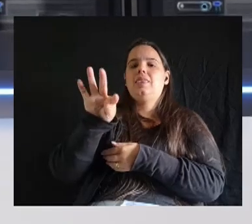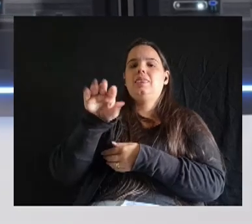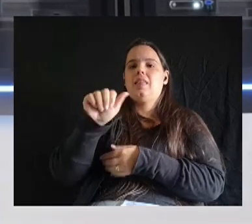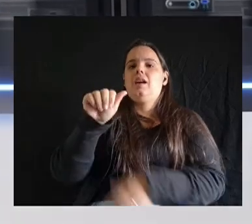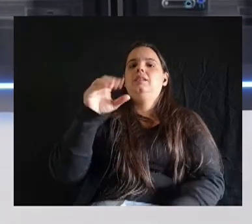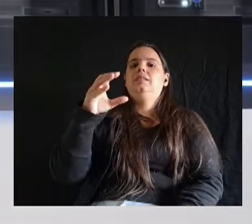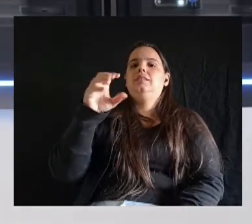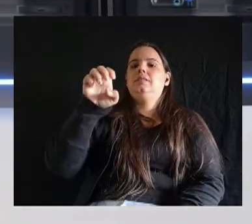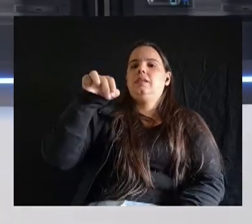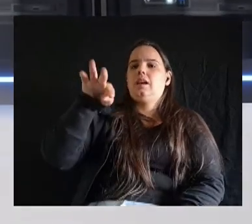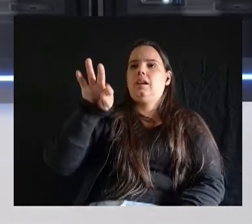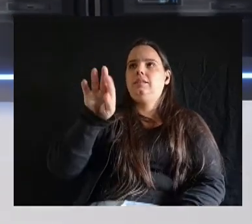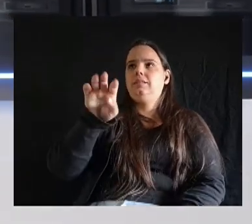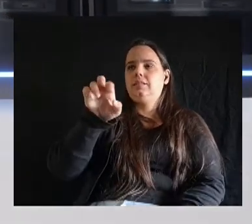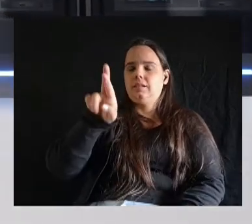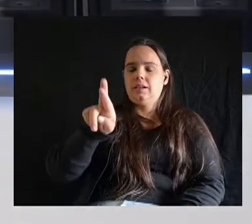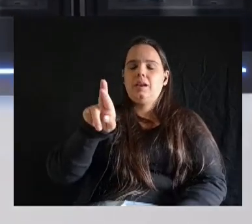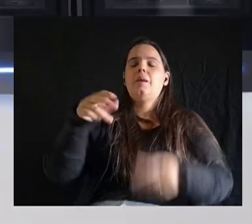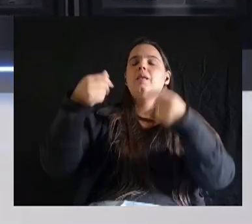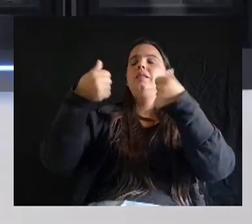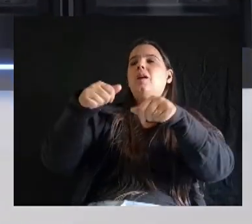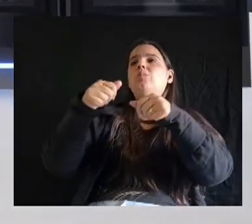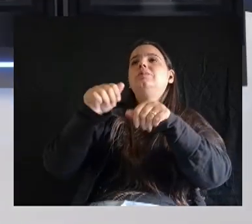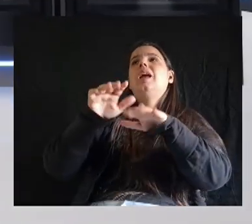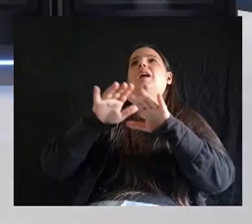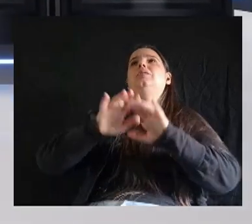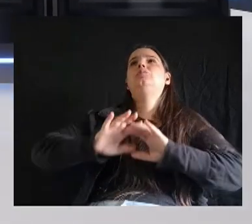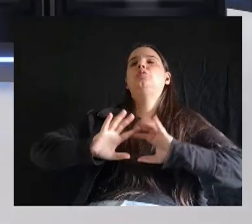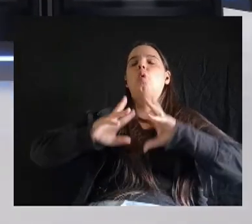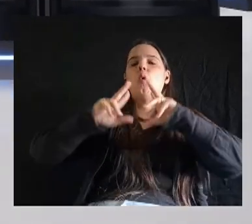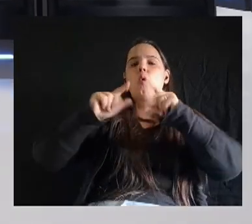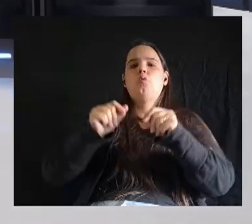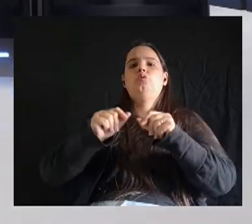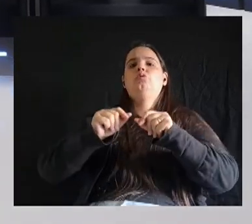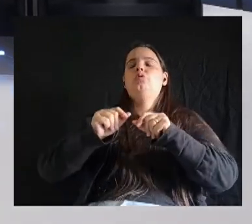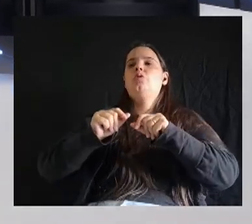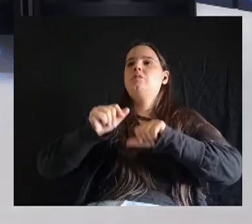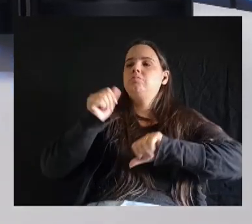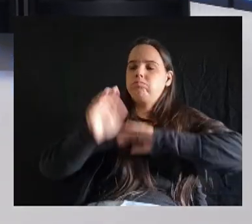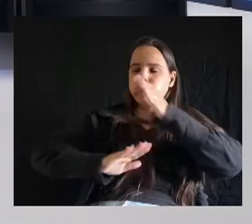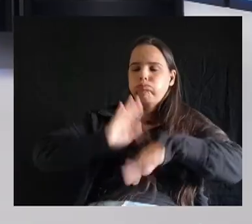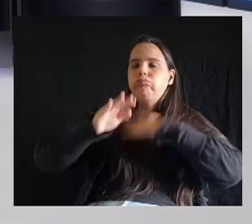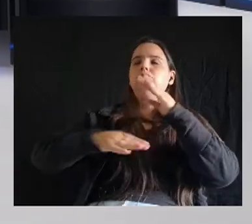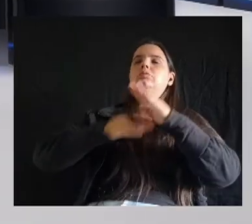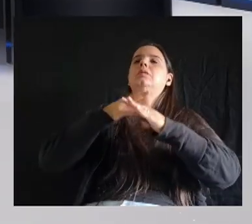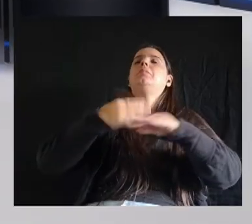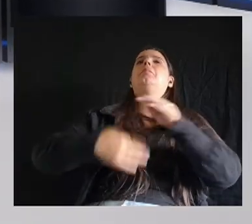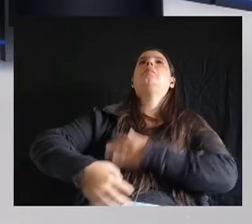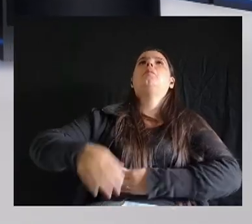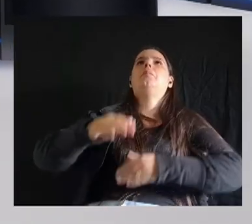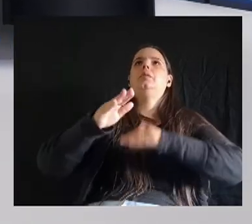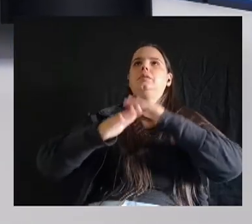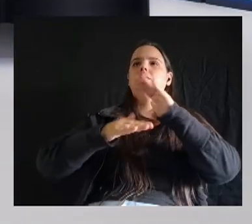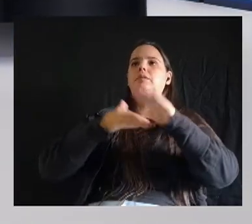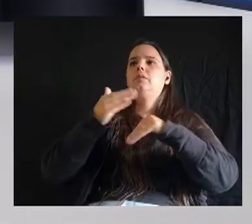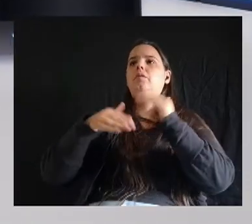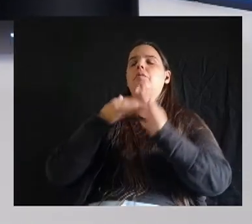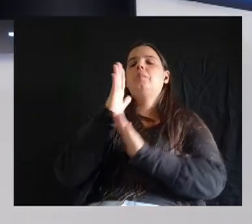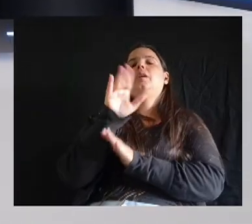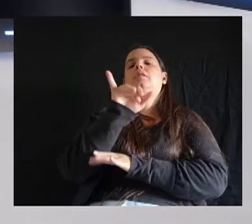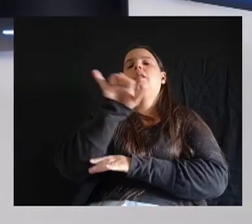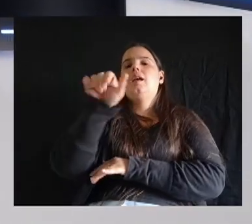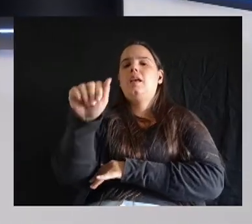crescimento da IA que a gente tem percebido nos últimos anos. A grande questão é que essa infraestrutura, ela demanda